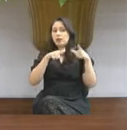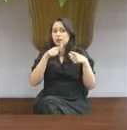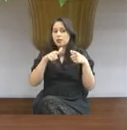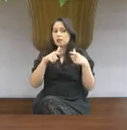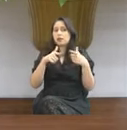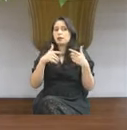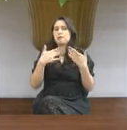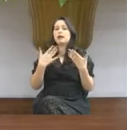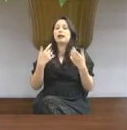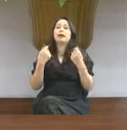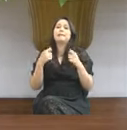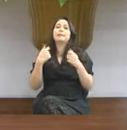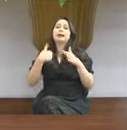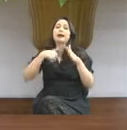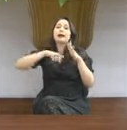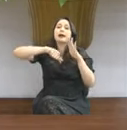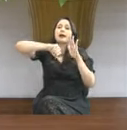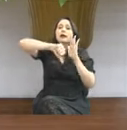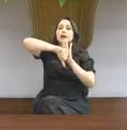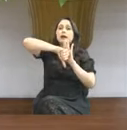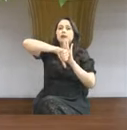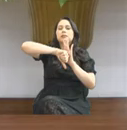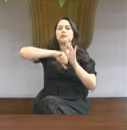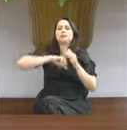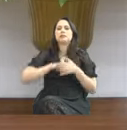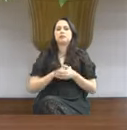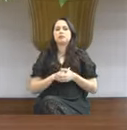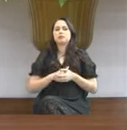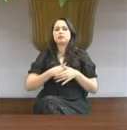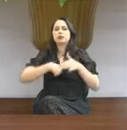tem que defraudar, aumentar nota,